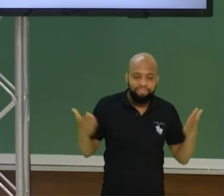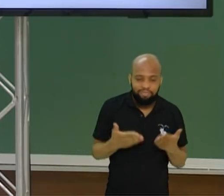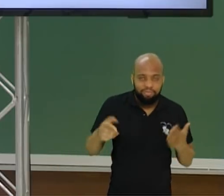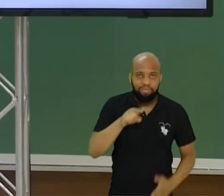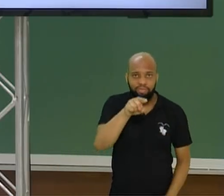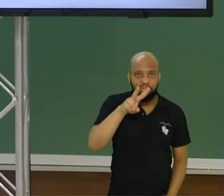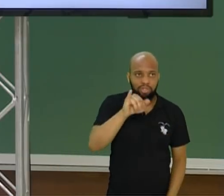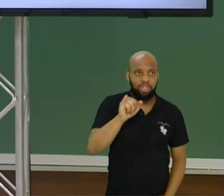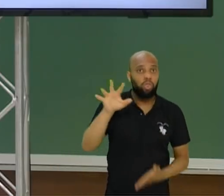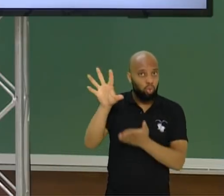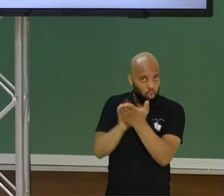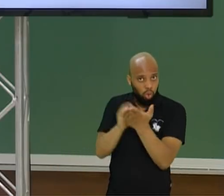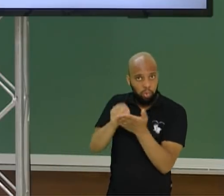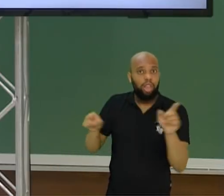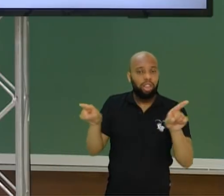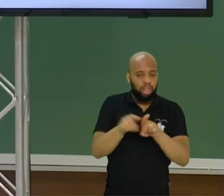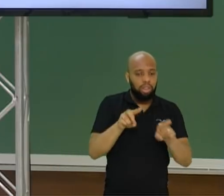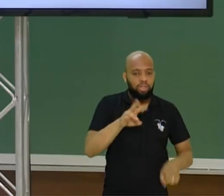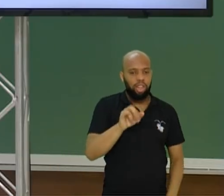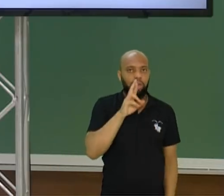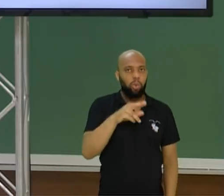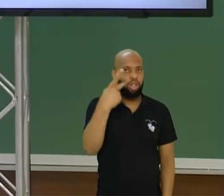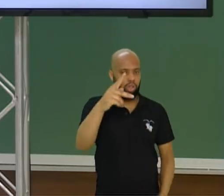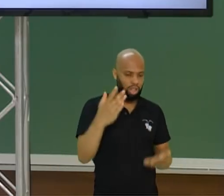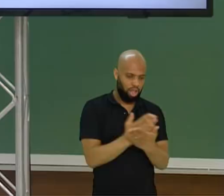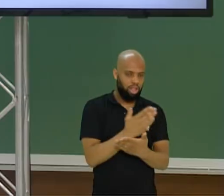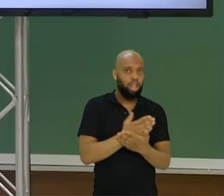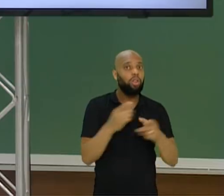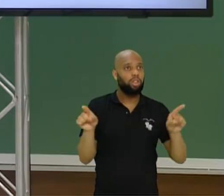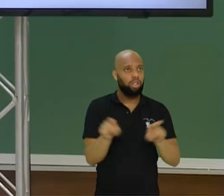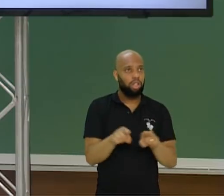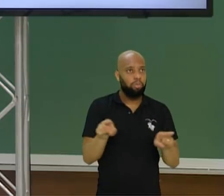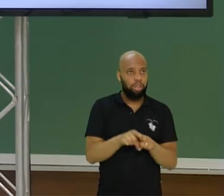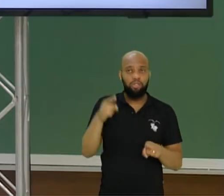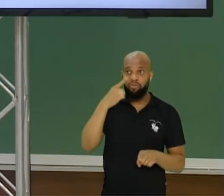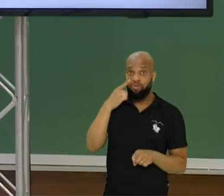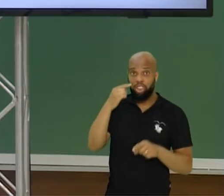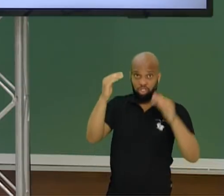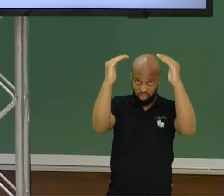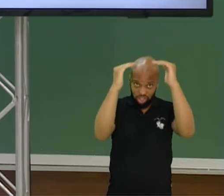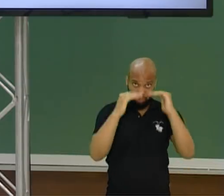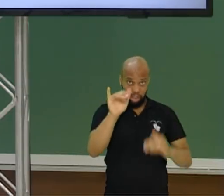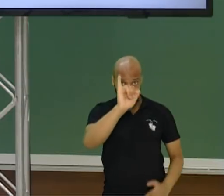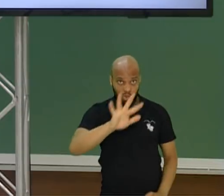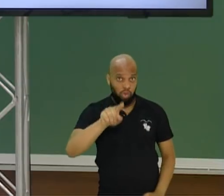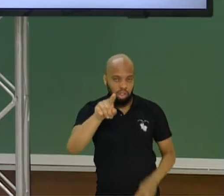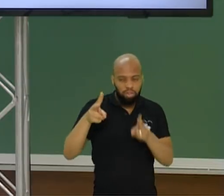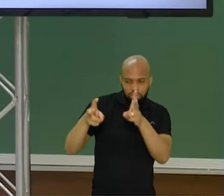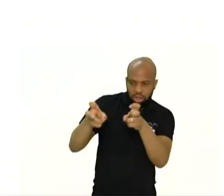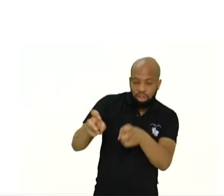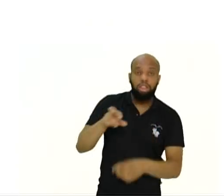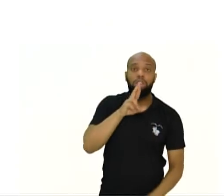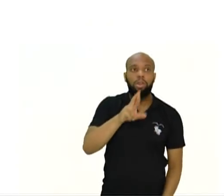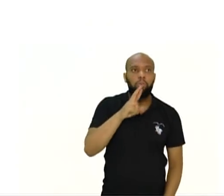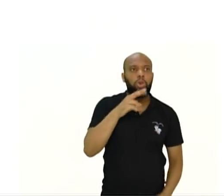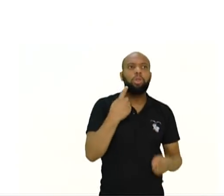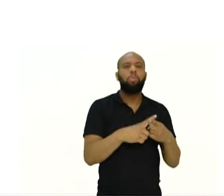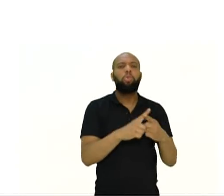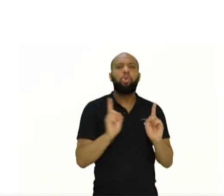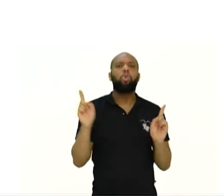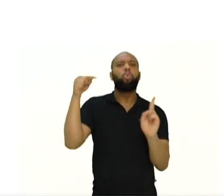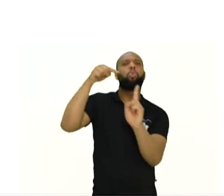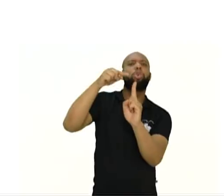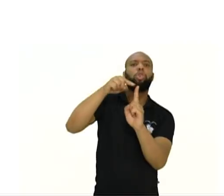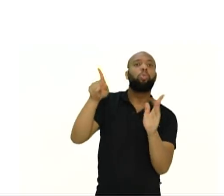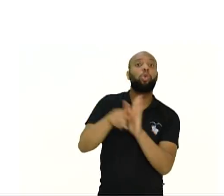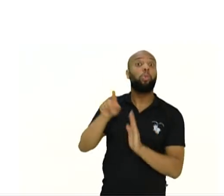para vocês copiarem e responder no caderno, né? Observe a fotografia a seguir e responda para que fins